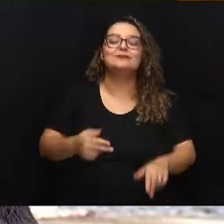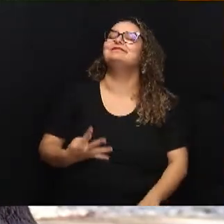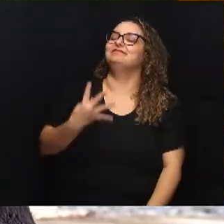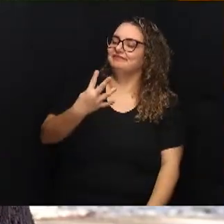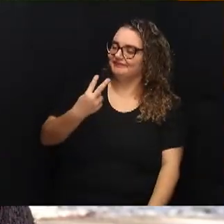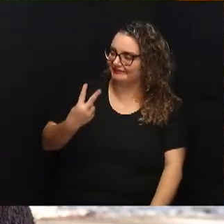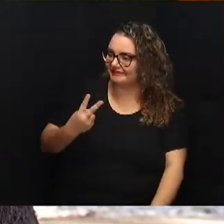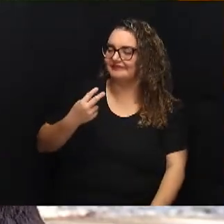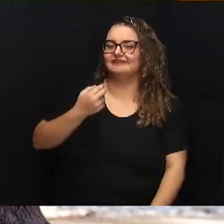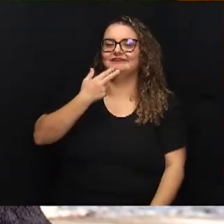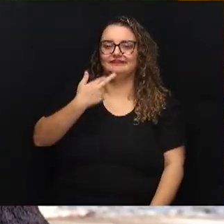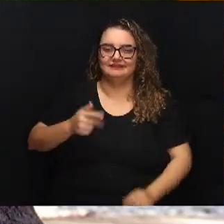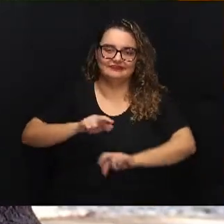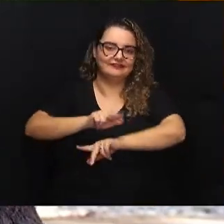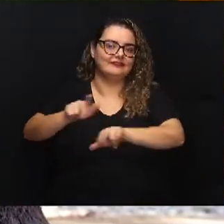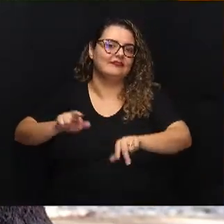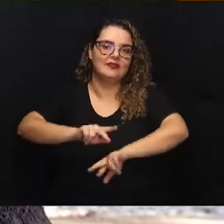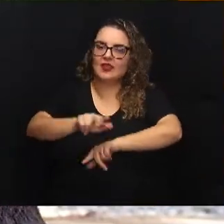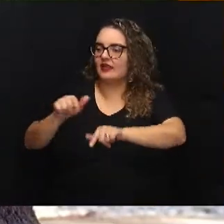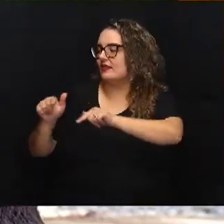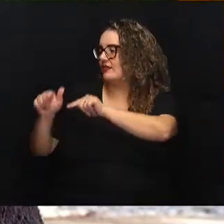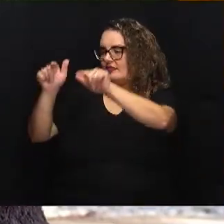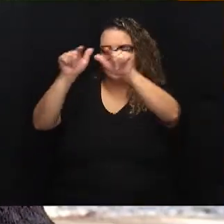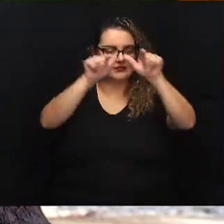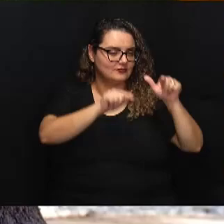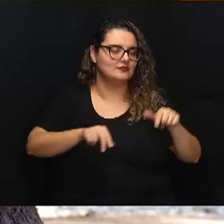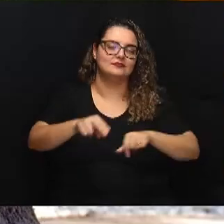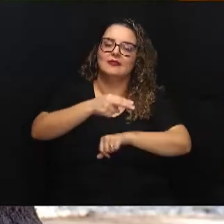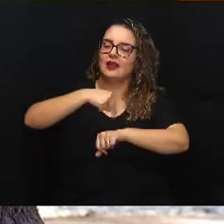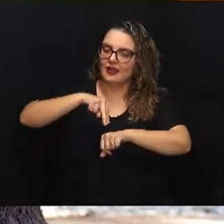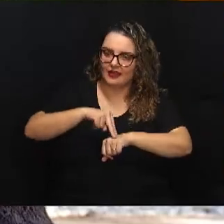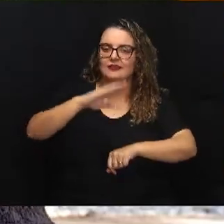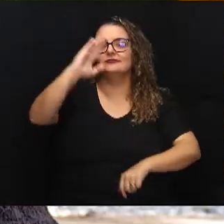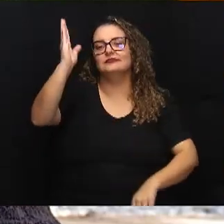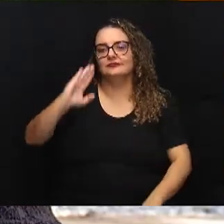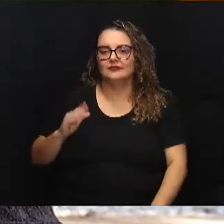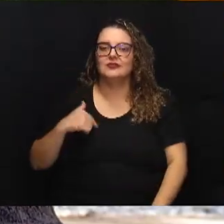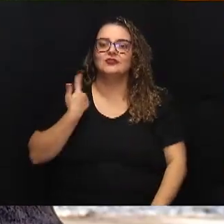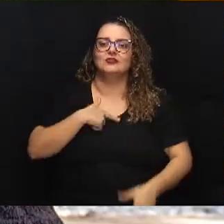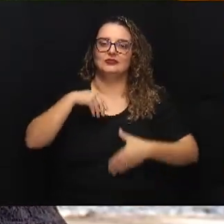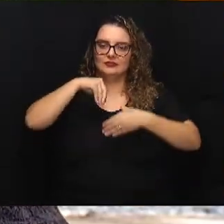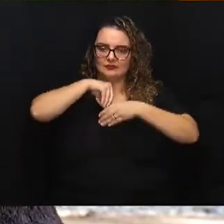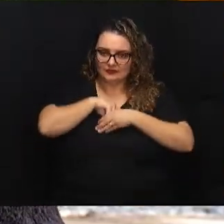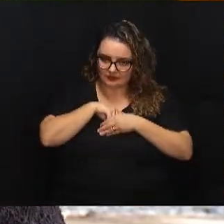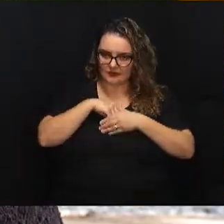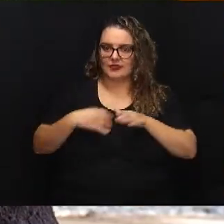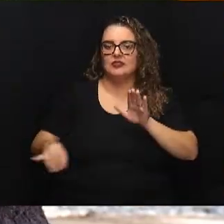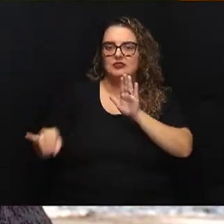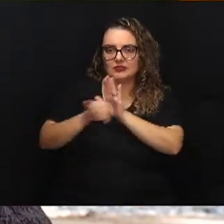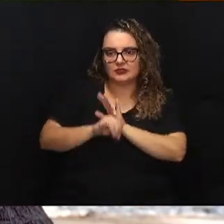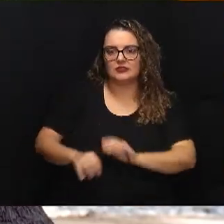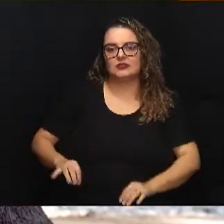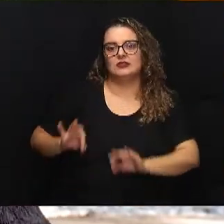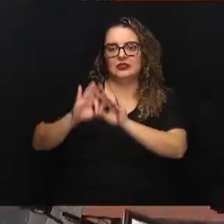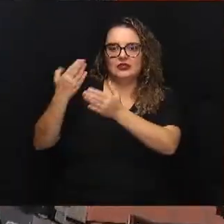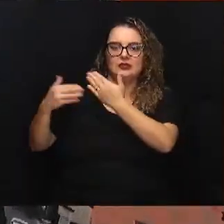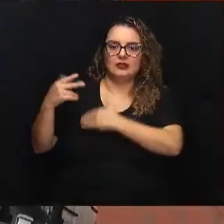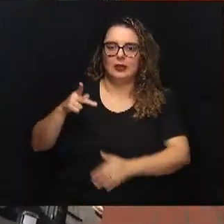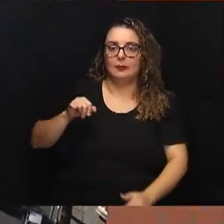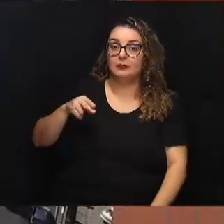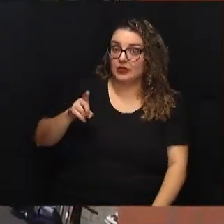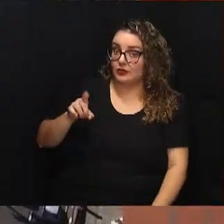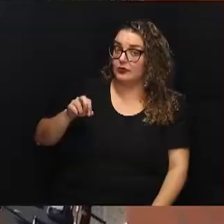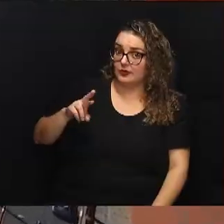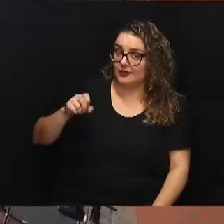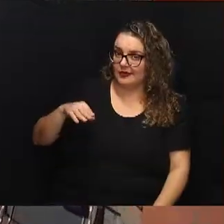42 línguas diferentes de vários cantos dessa nação que a gente chama ainda dentro da nossa ancestralidade de Pindorama.